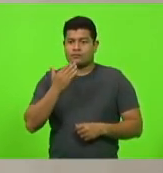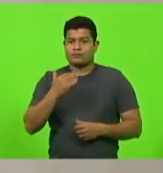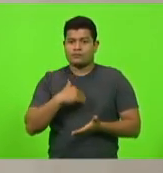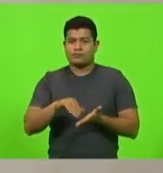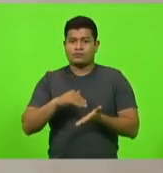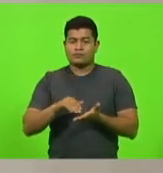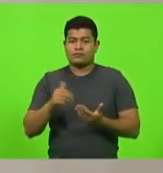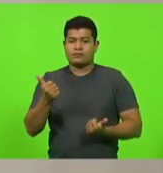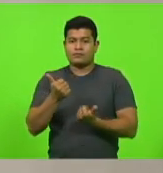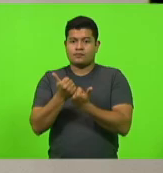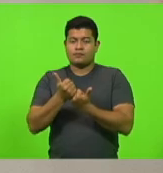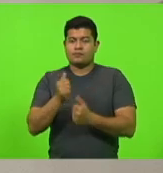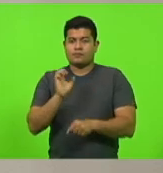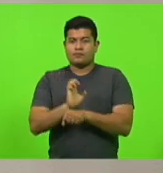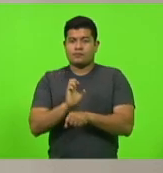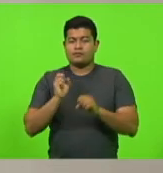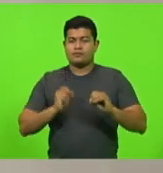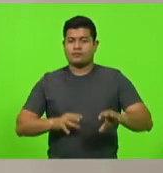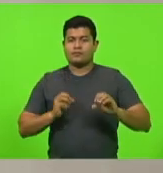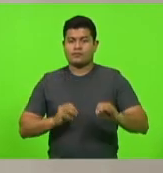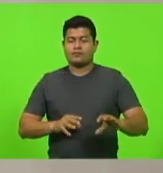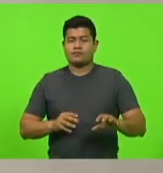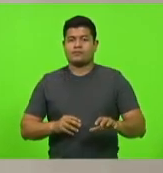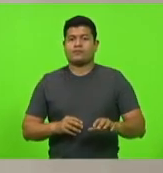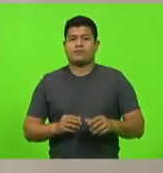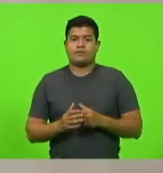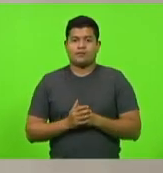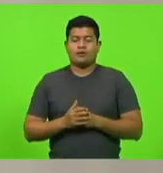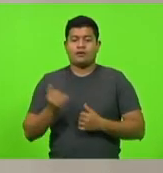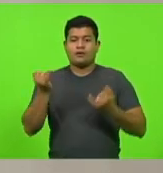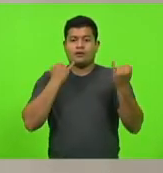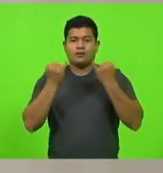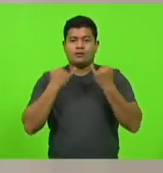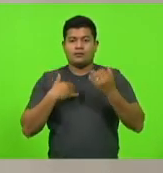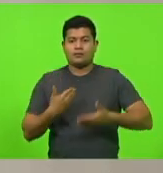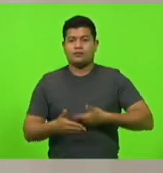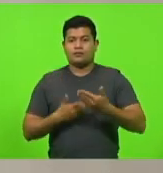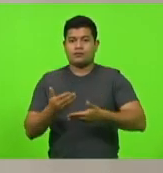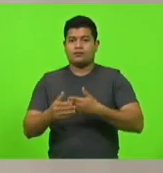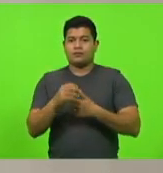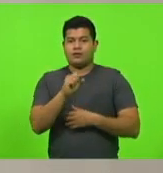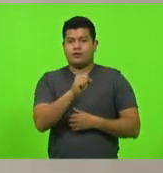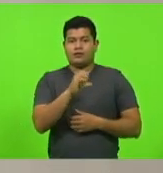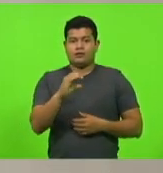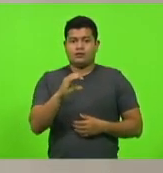secretário adjunto de Estado da Educação informações acerca do processo SCC